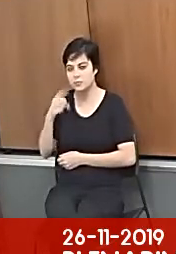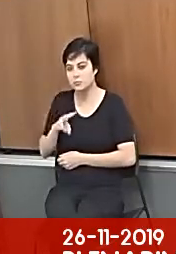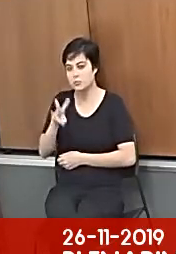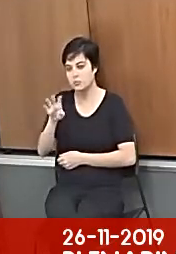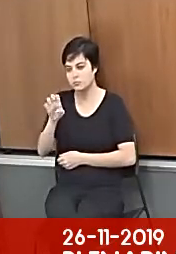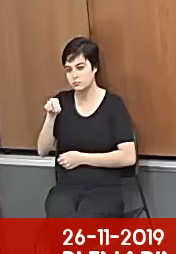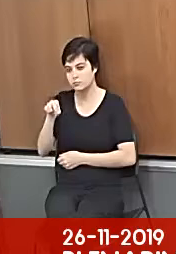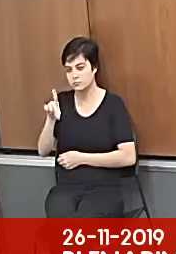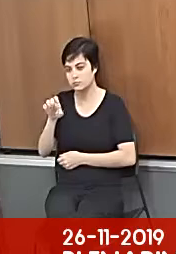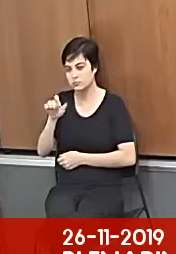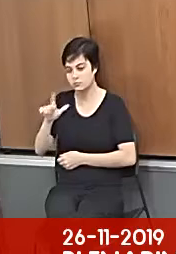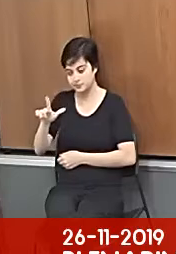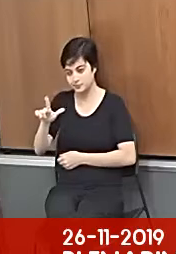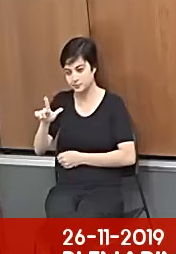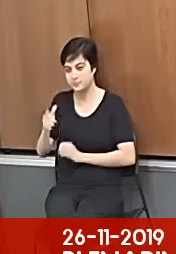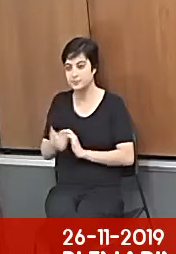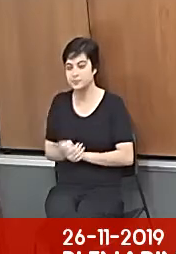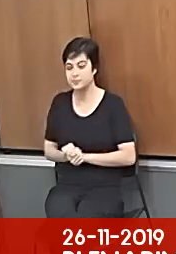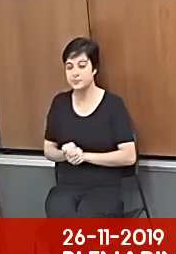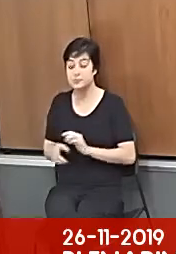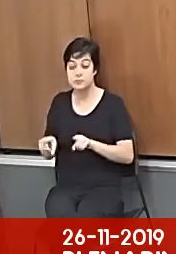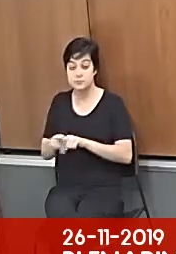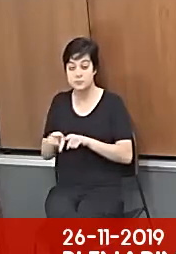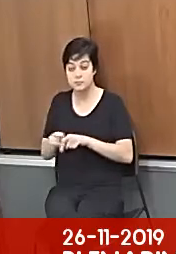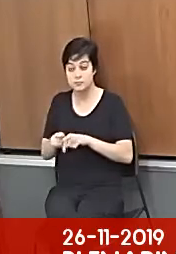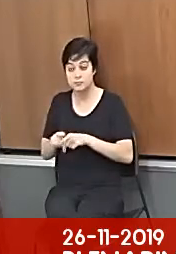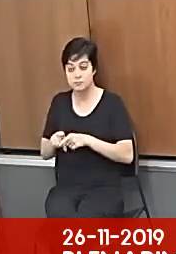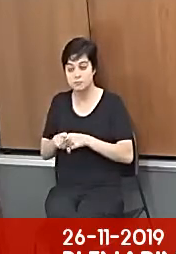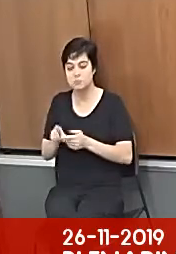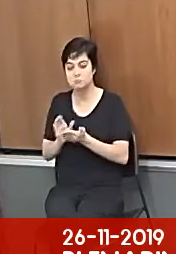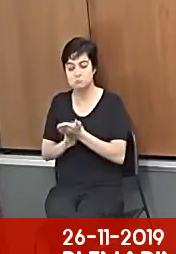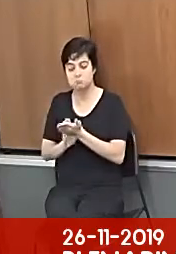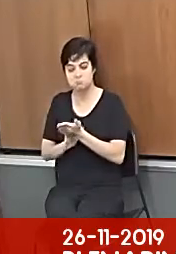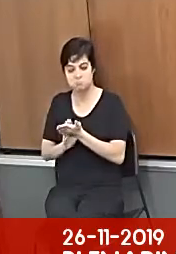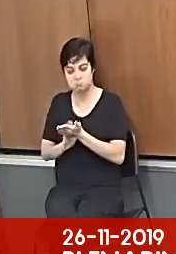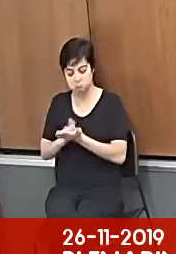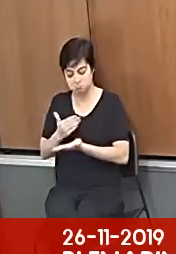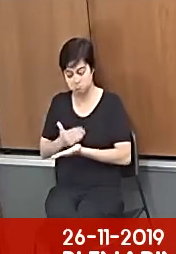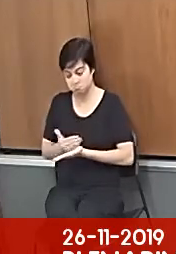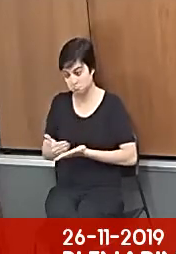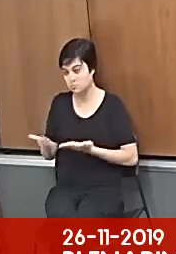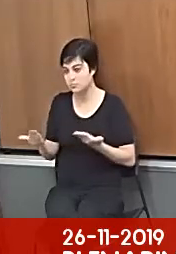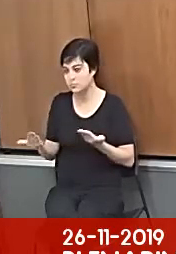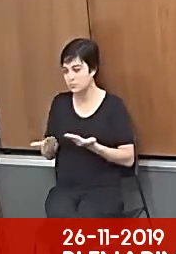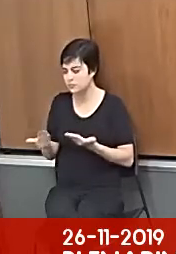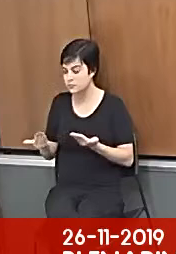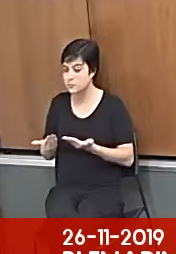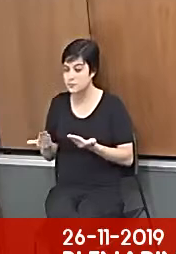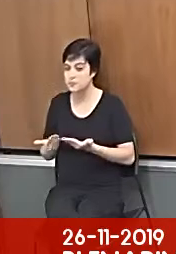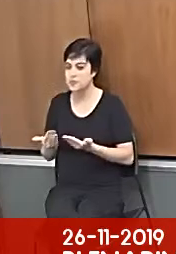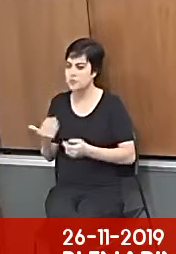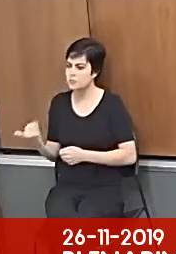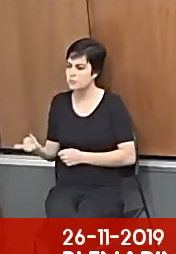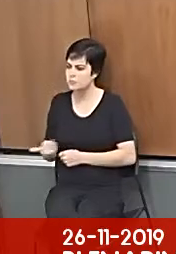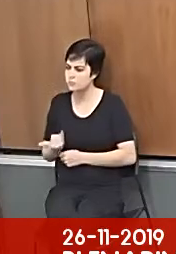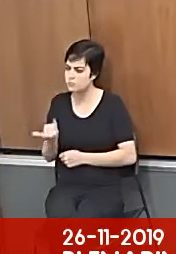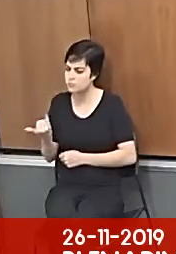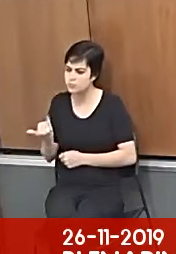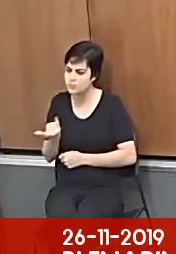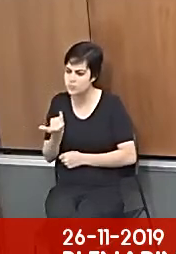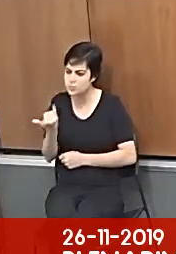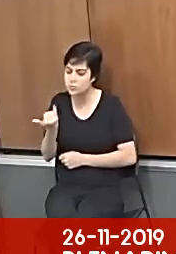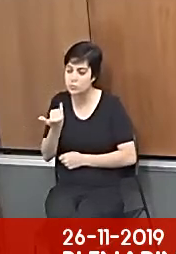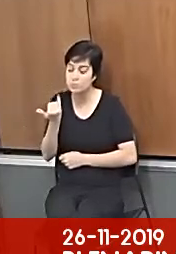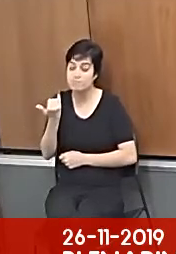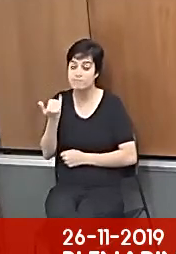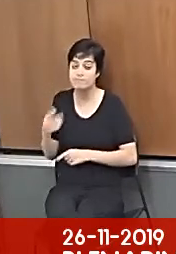Wendel. Também parabenizar por essa iniciativa, por esse importante e,